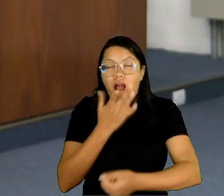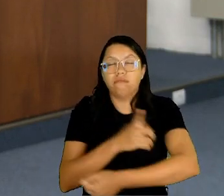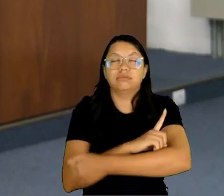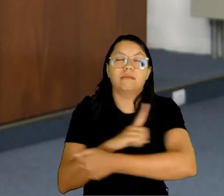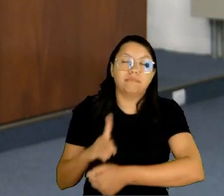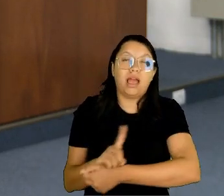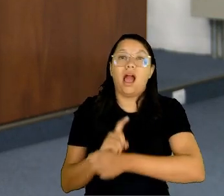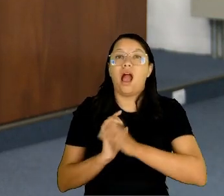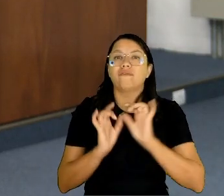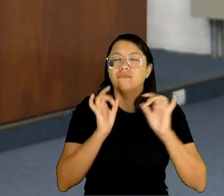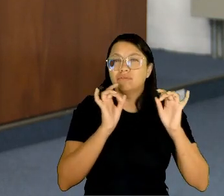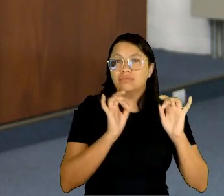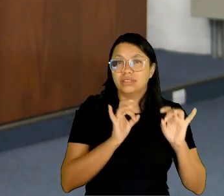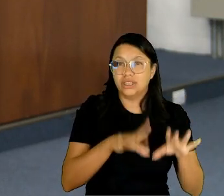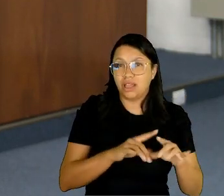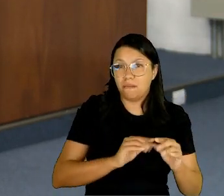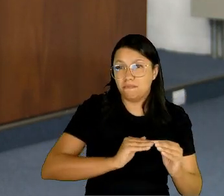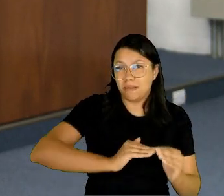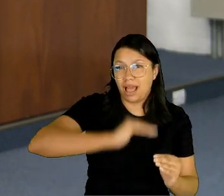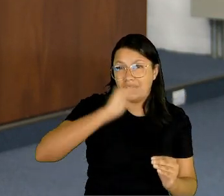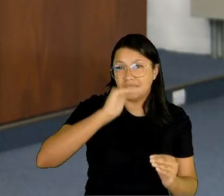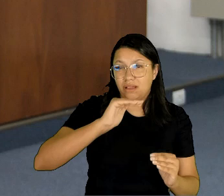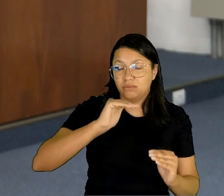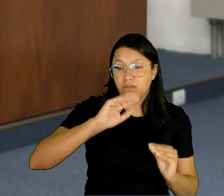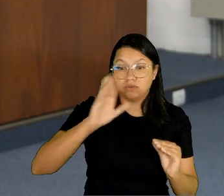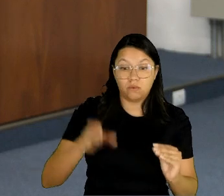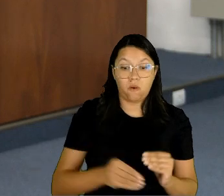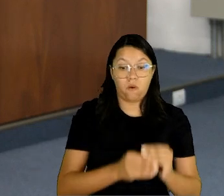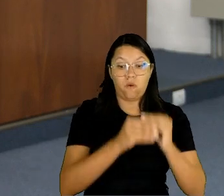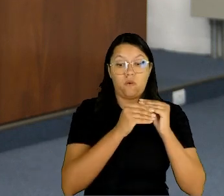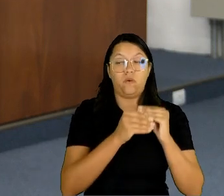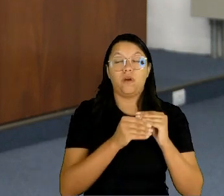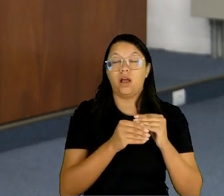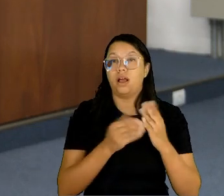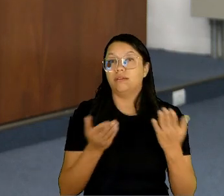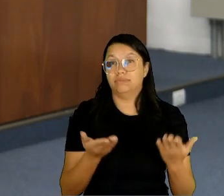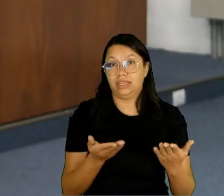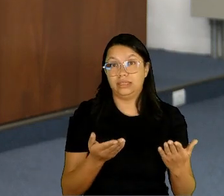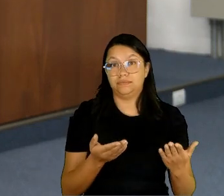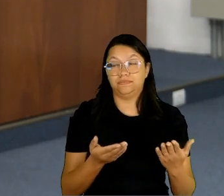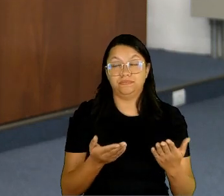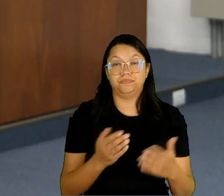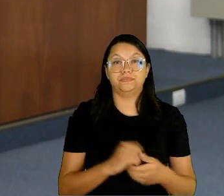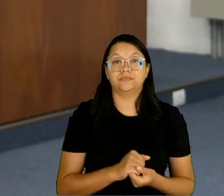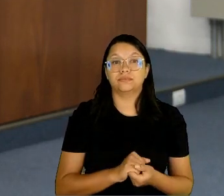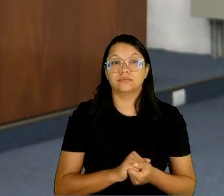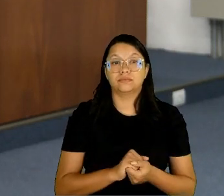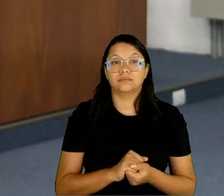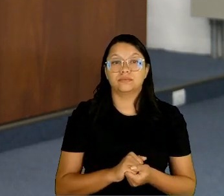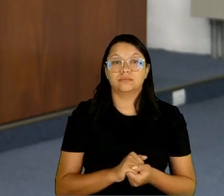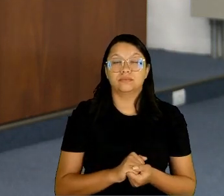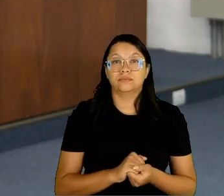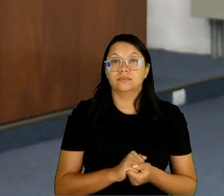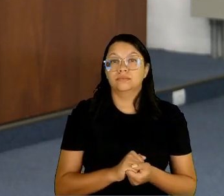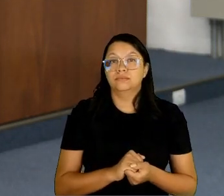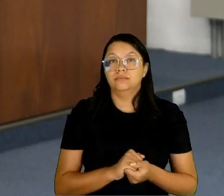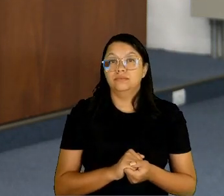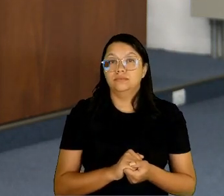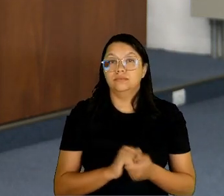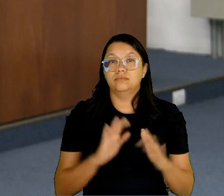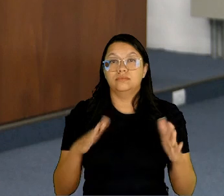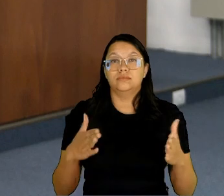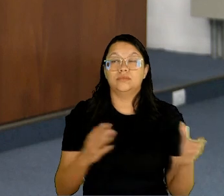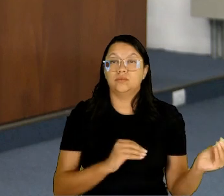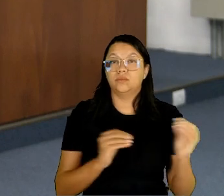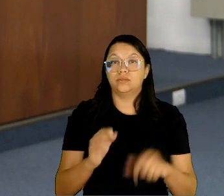tem diabetes, eu deixar o colesterol um pouquinho mais alto, eu estou adicionando um risco para ele. Então, a gente tem aqui eu